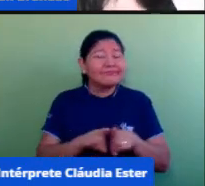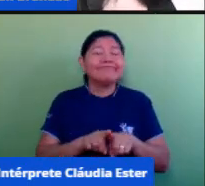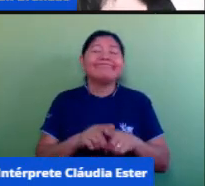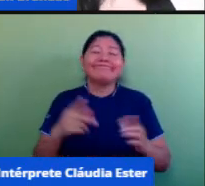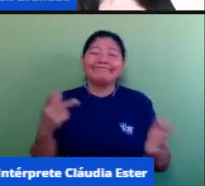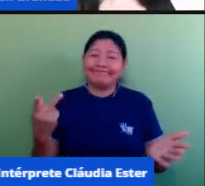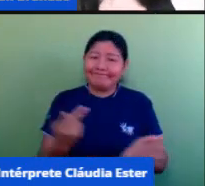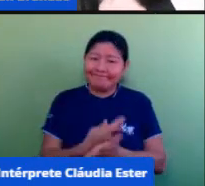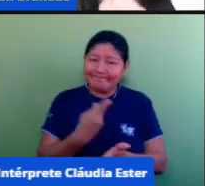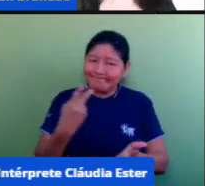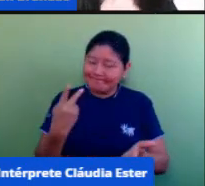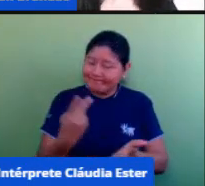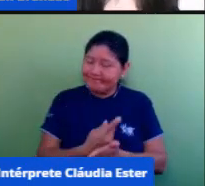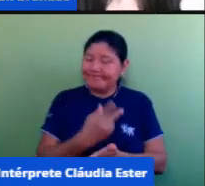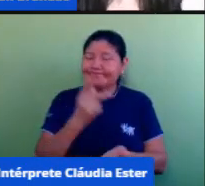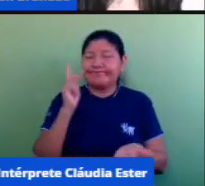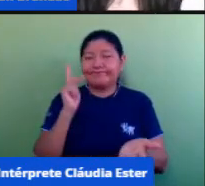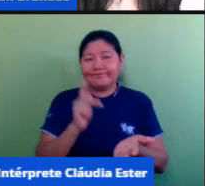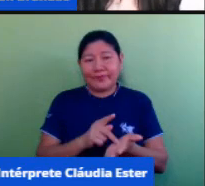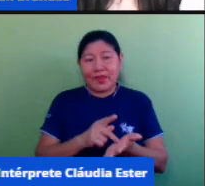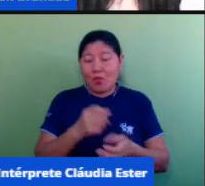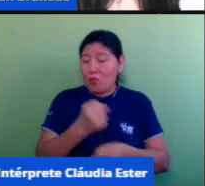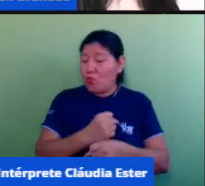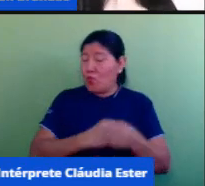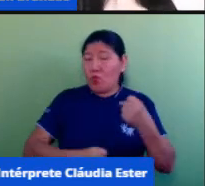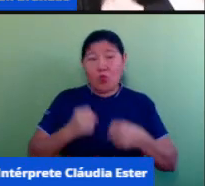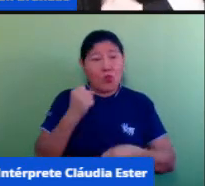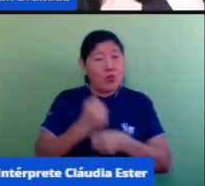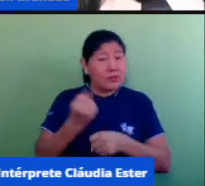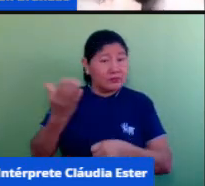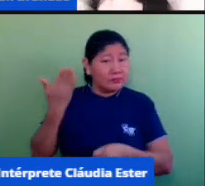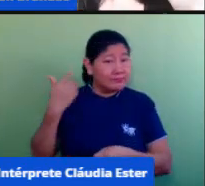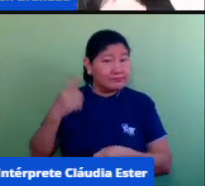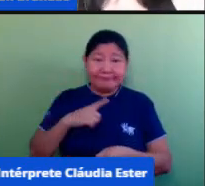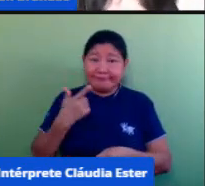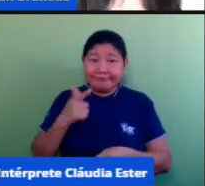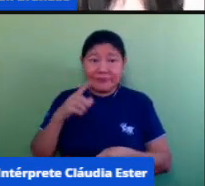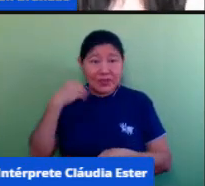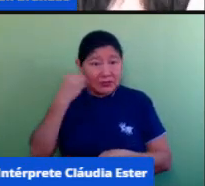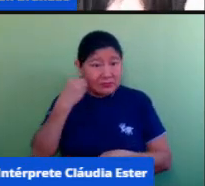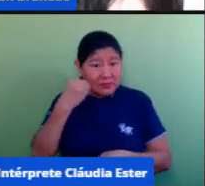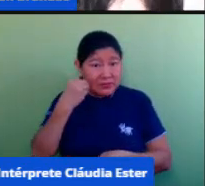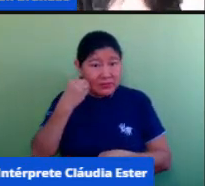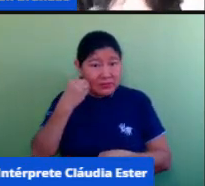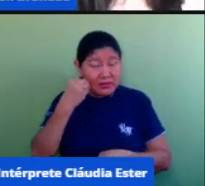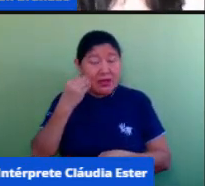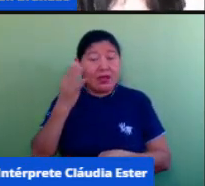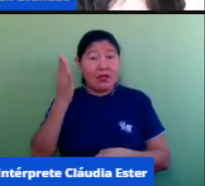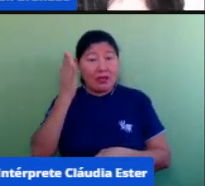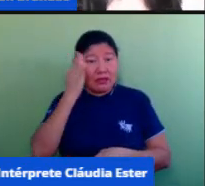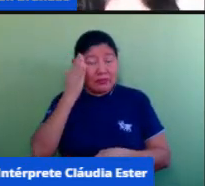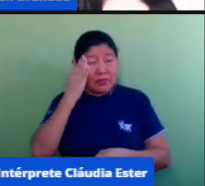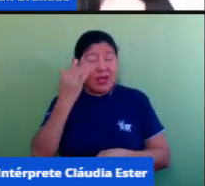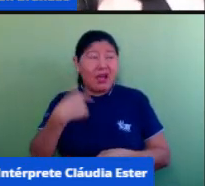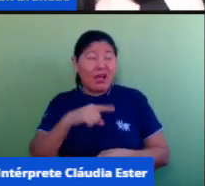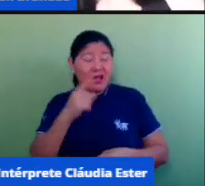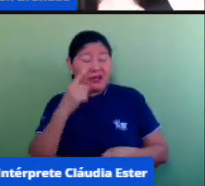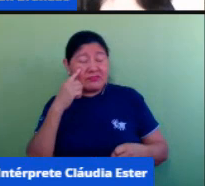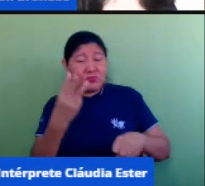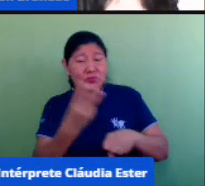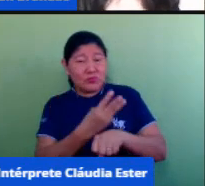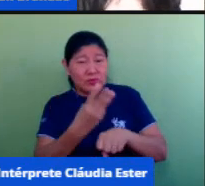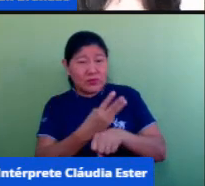nós não tínhamos essa prática. O que aconteceu? Nós só tínhamos o conhecimento da ausência dos alunos, da